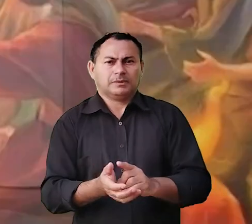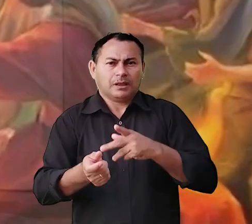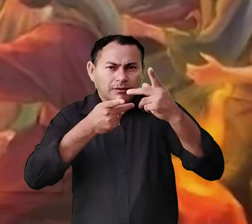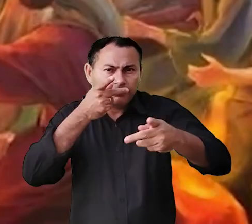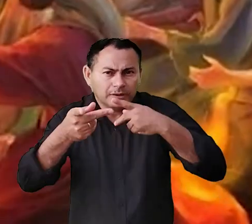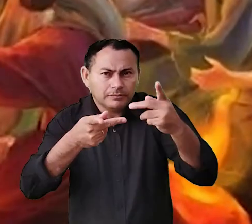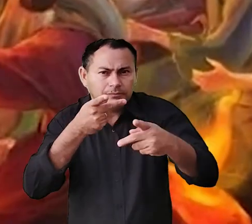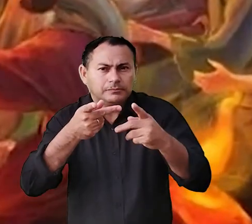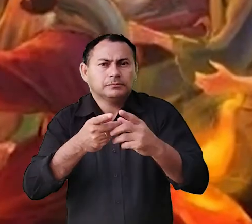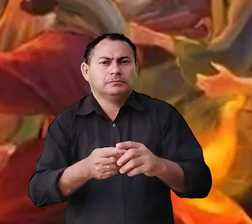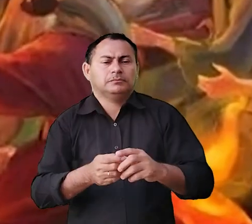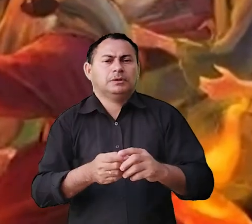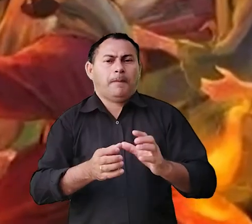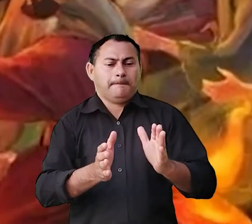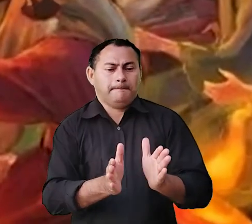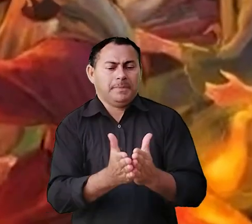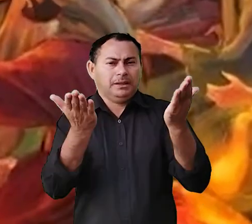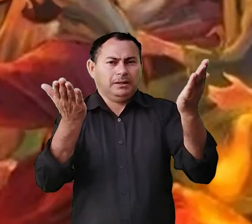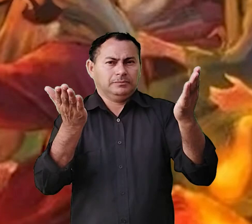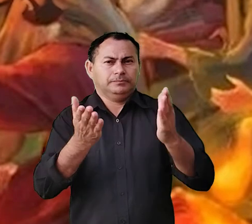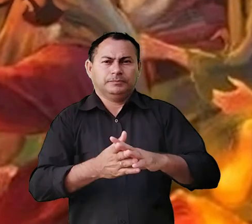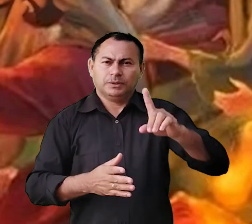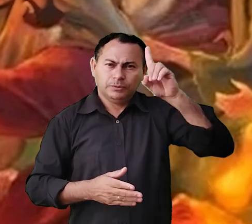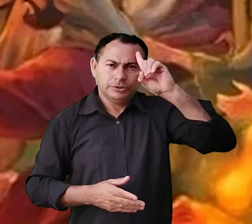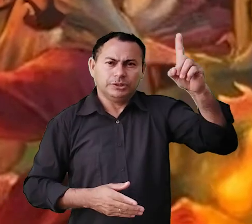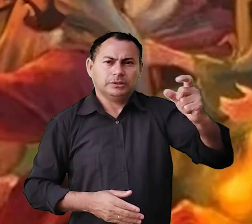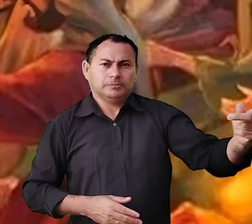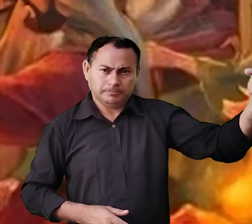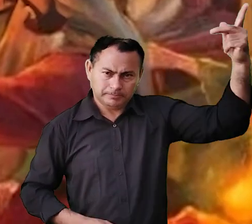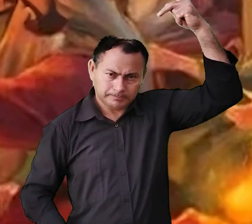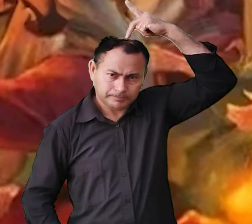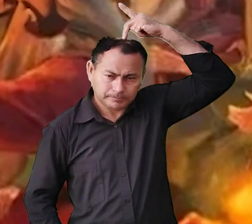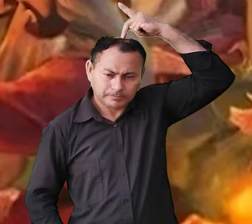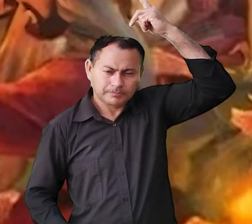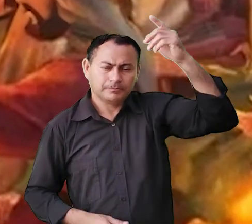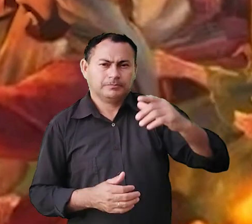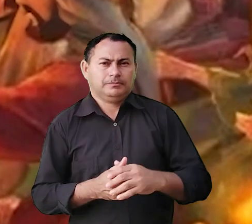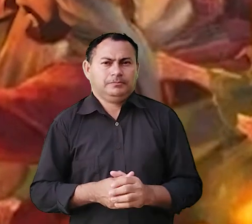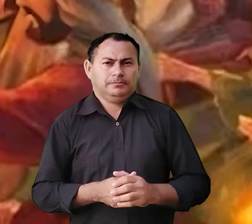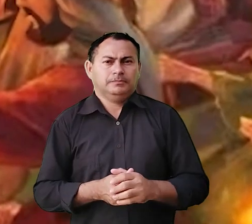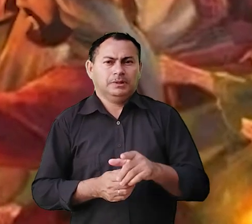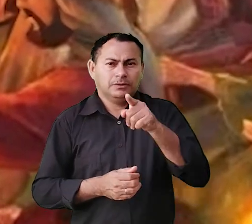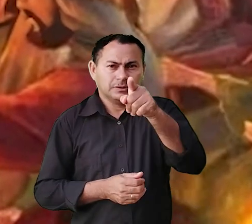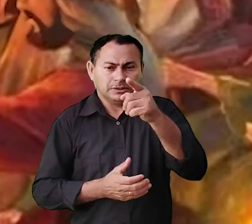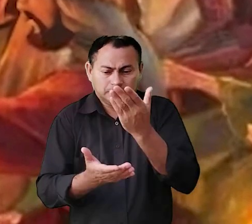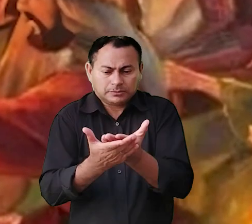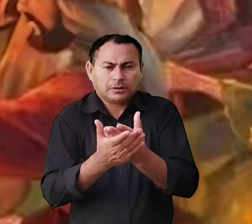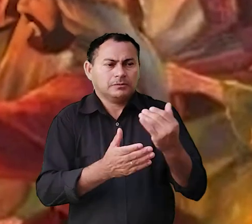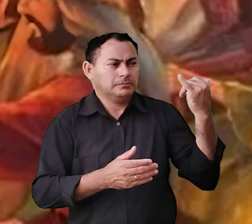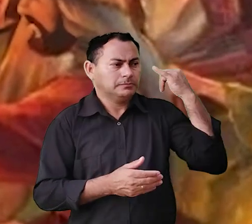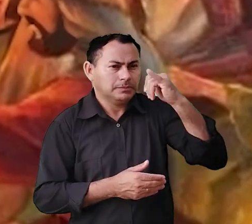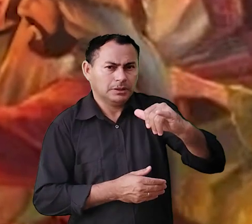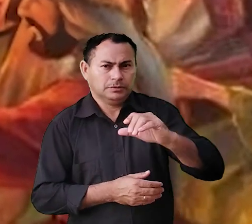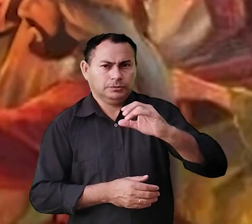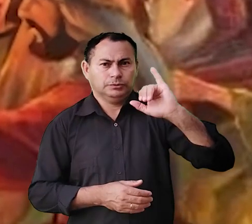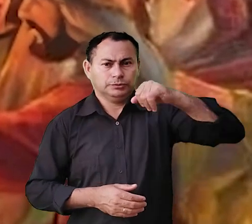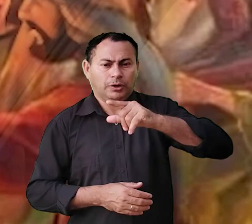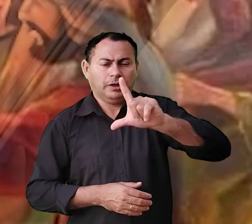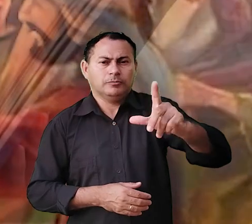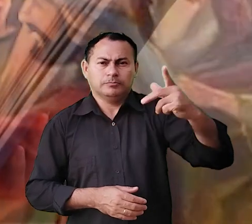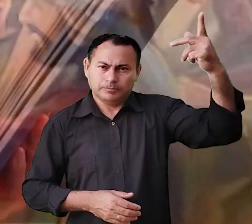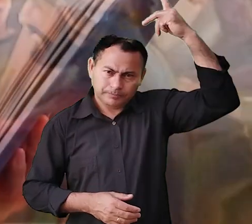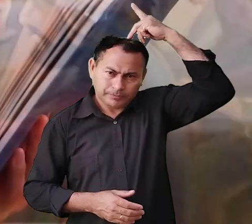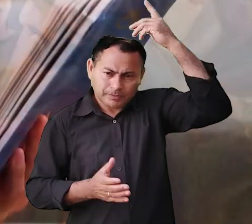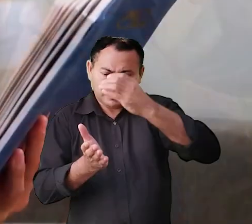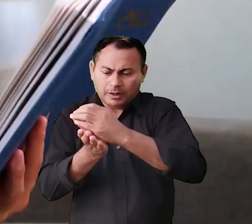definitivamente estava falando sobre o grande milagre do dia do Pentecostes. Se você estudar as profecias de Joel